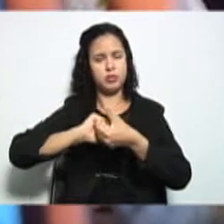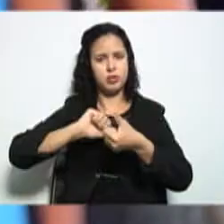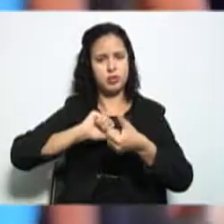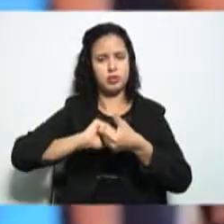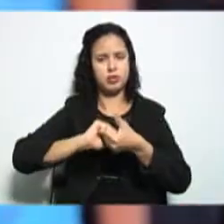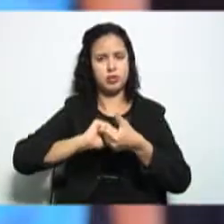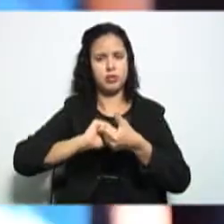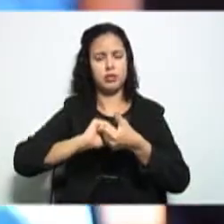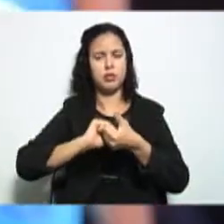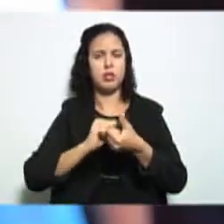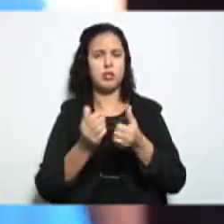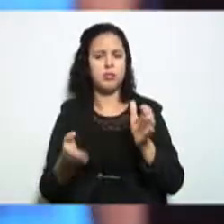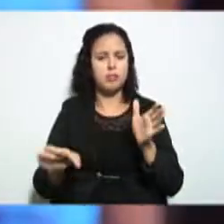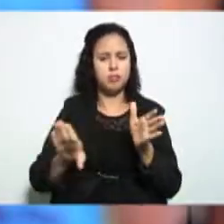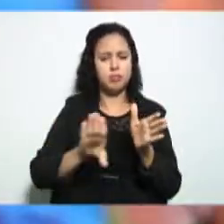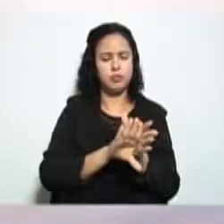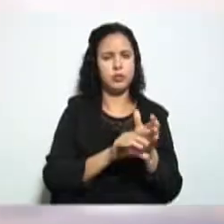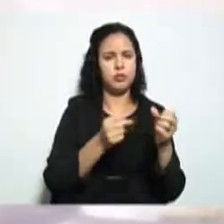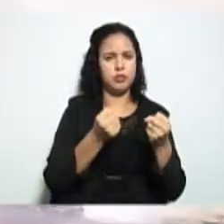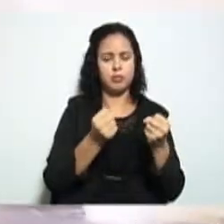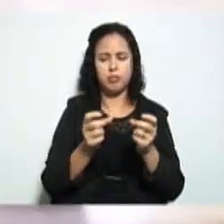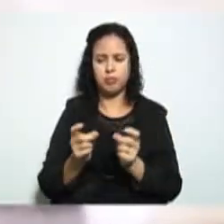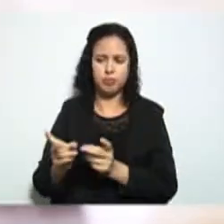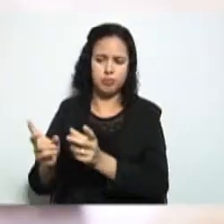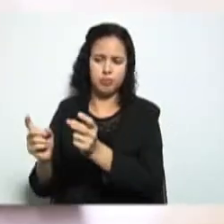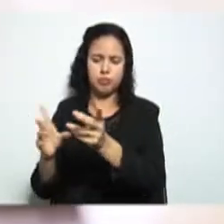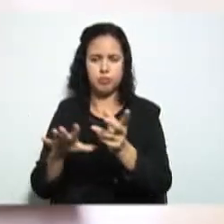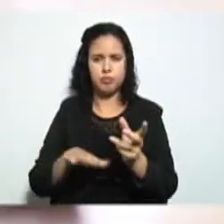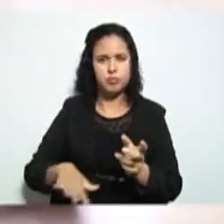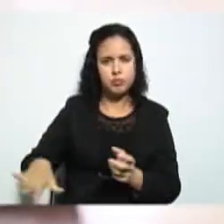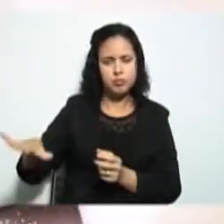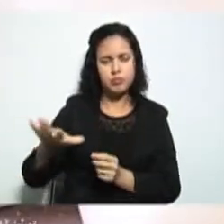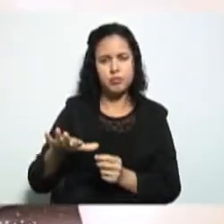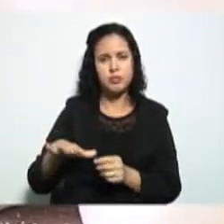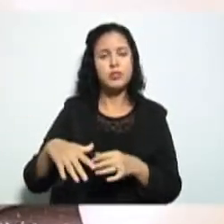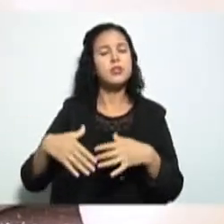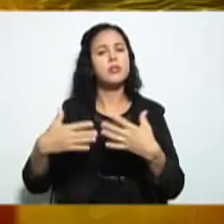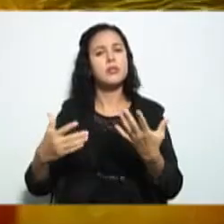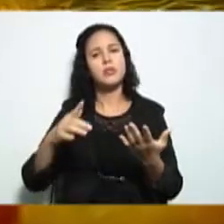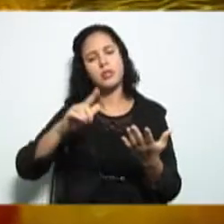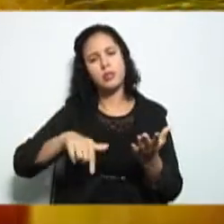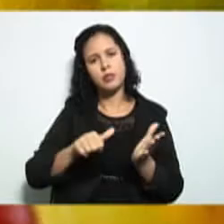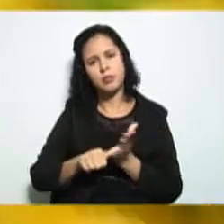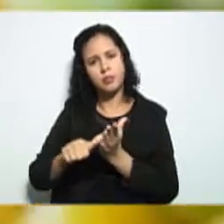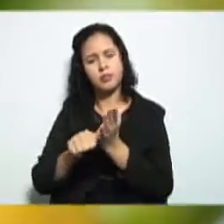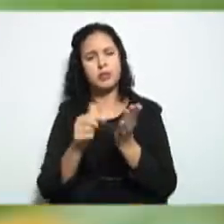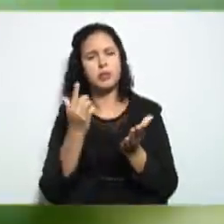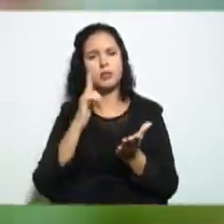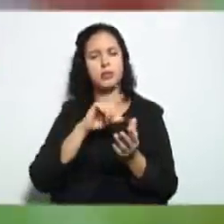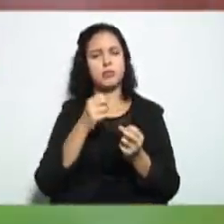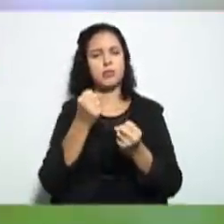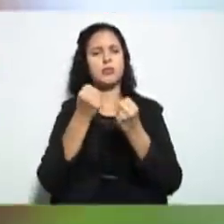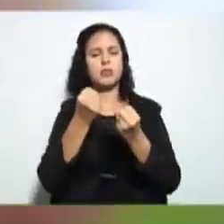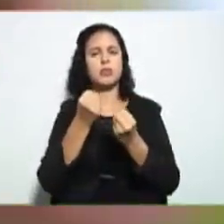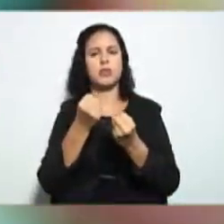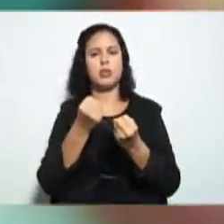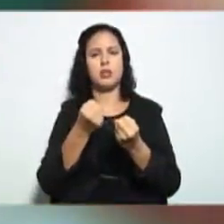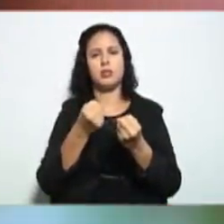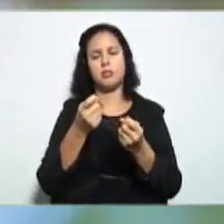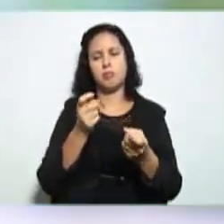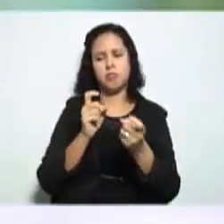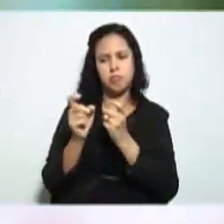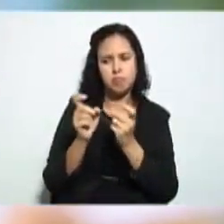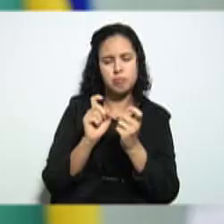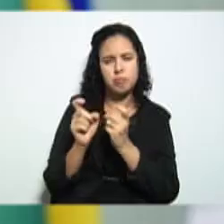chega muito mais forte para comercializar essa produção com o mercado. Então, aí os cooperados conseguem ter um poder de barganha muito mais